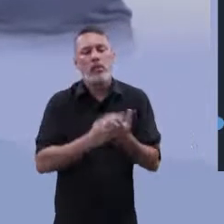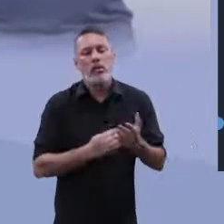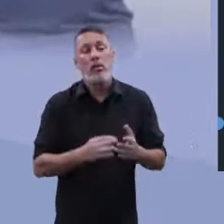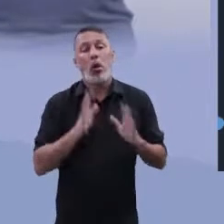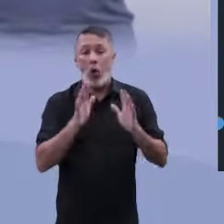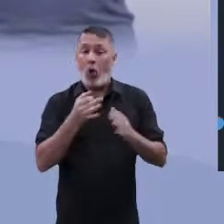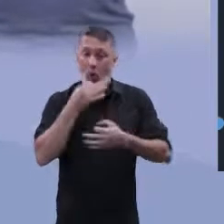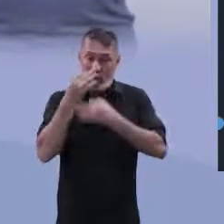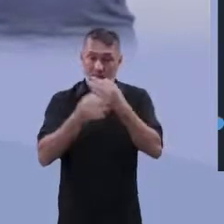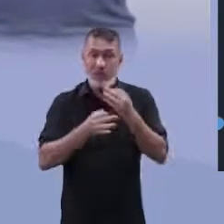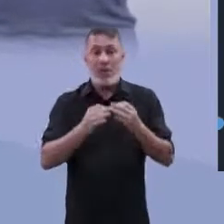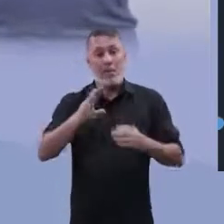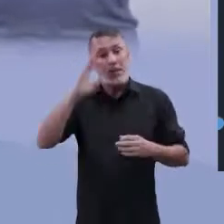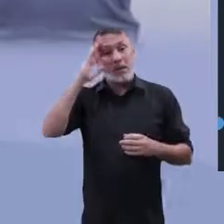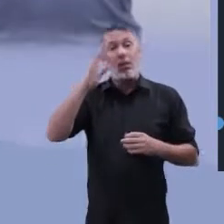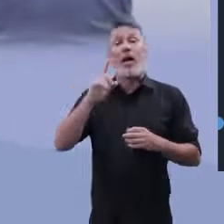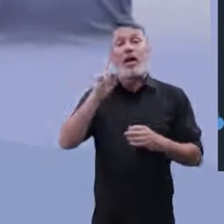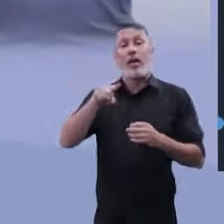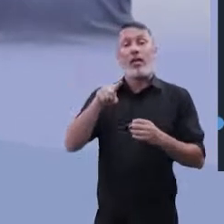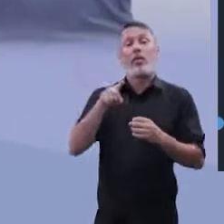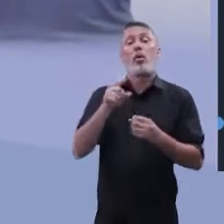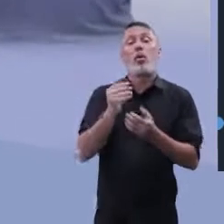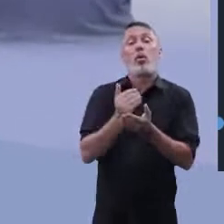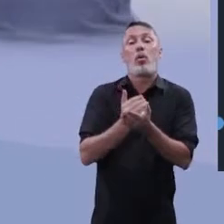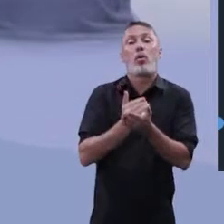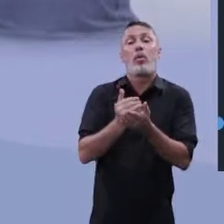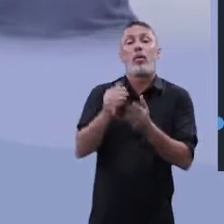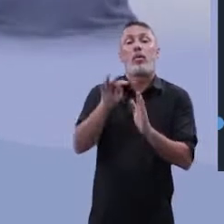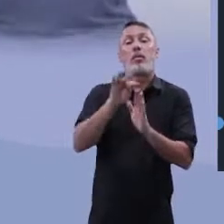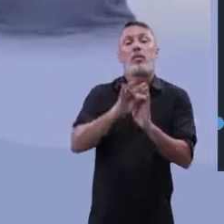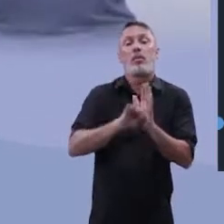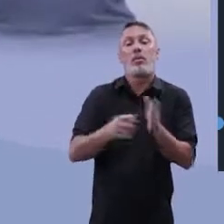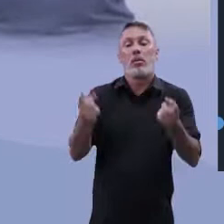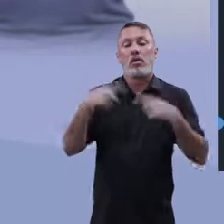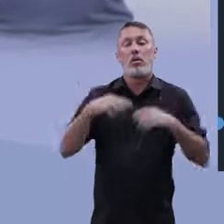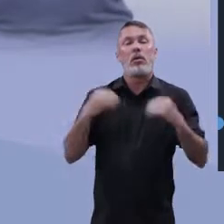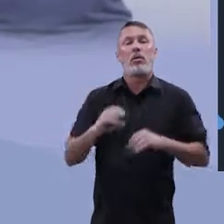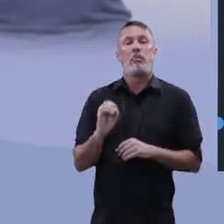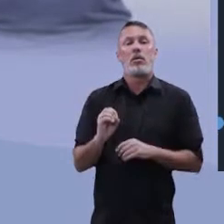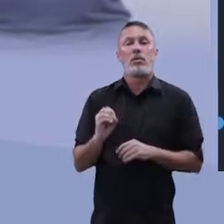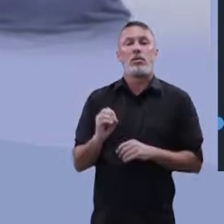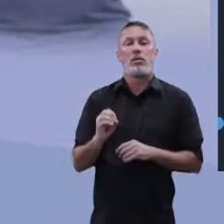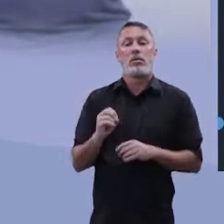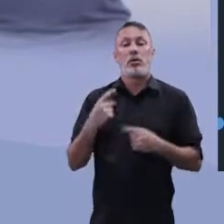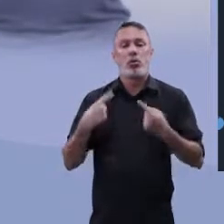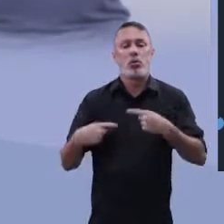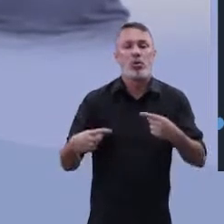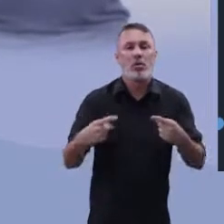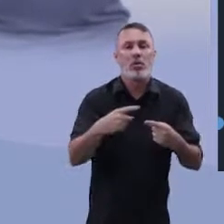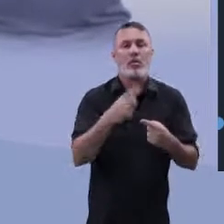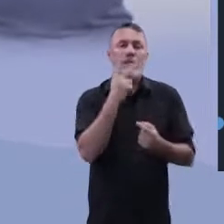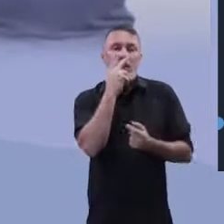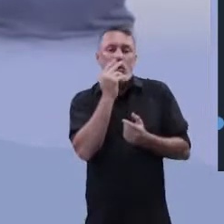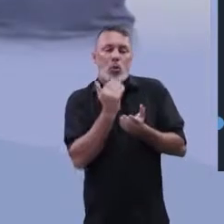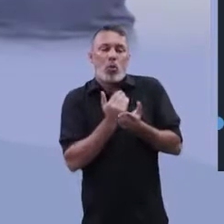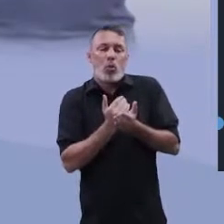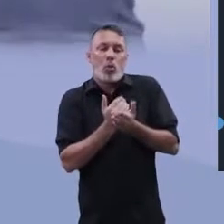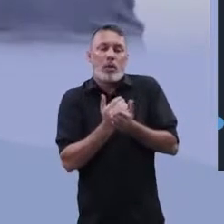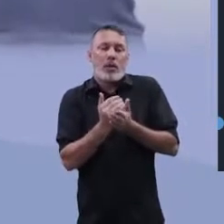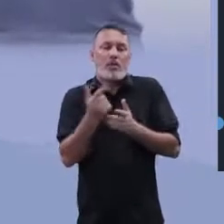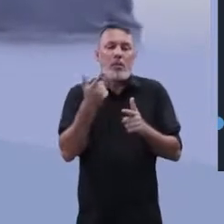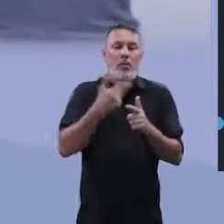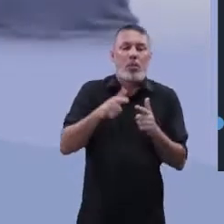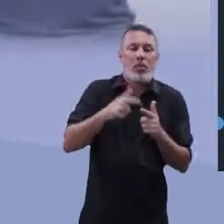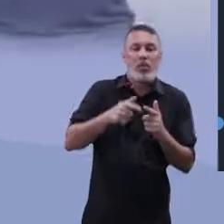é que o argumento fundamental foi selecionado no início do texto e abandonado depois. A discussão das raízes do